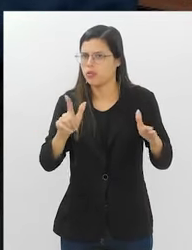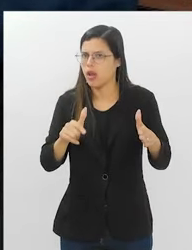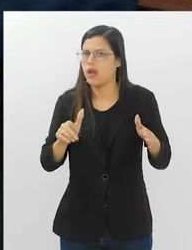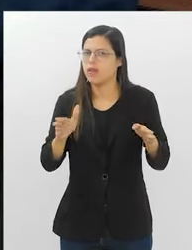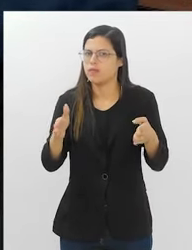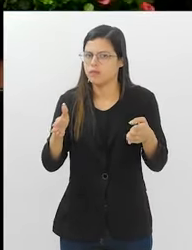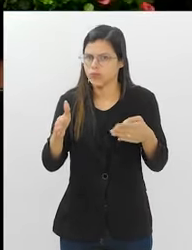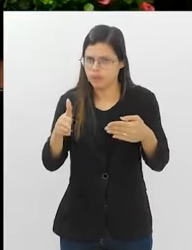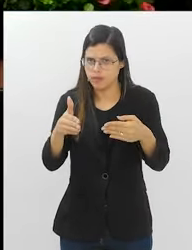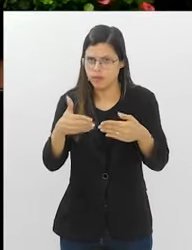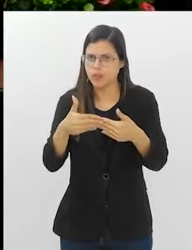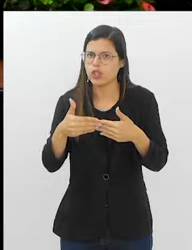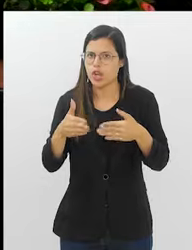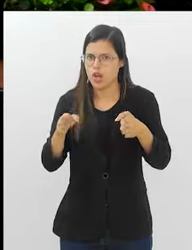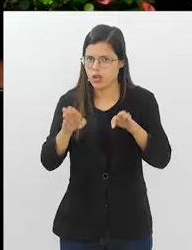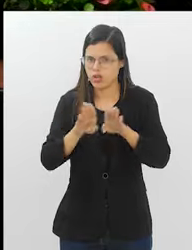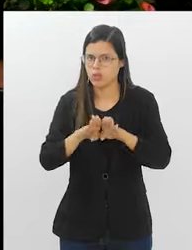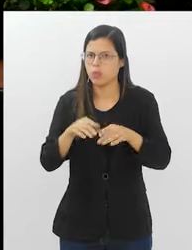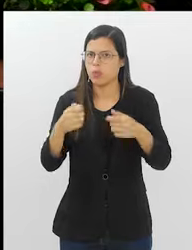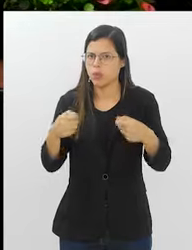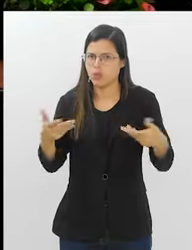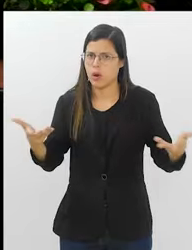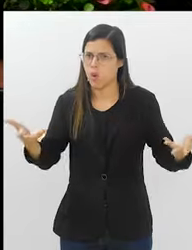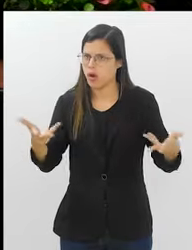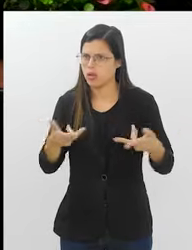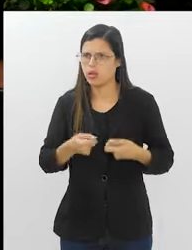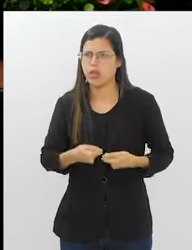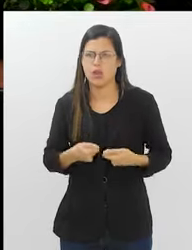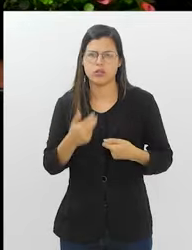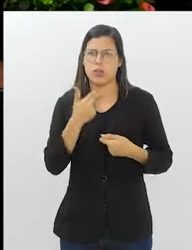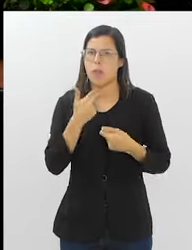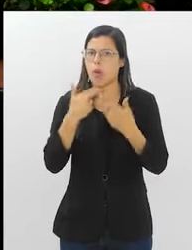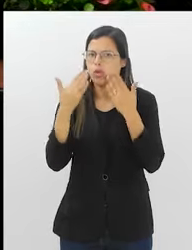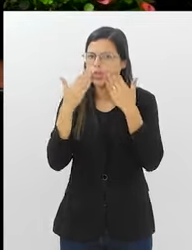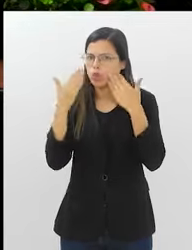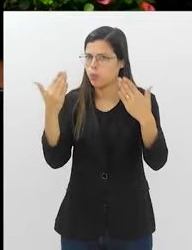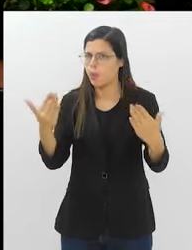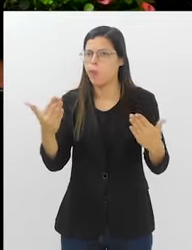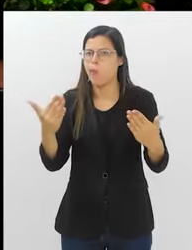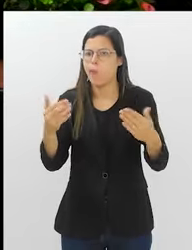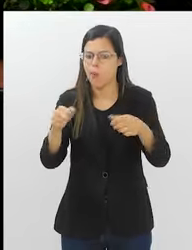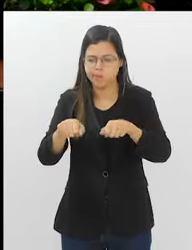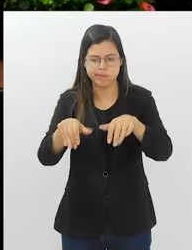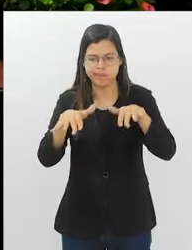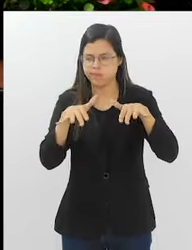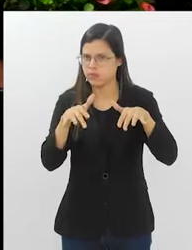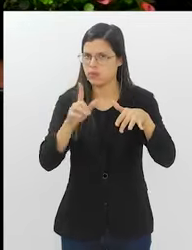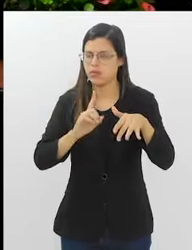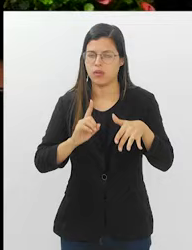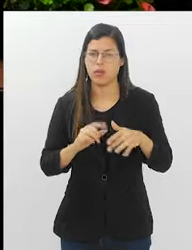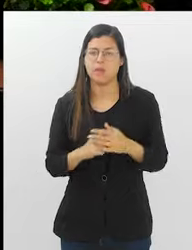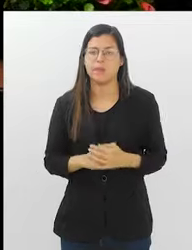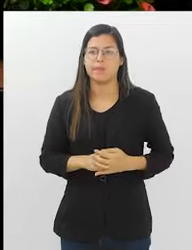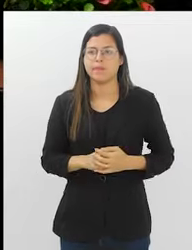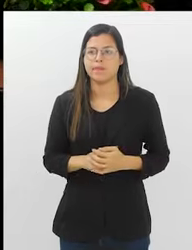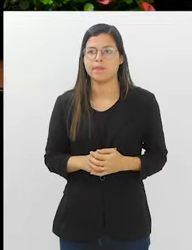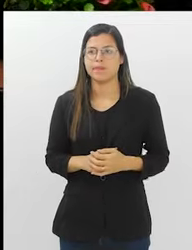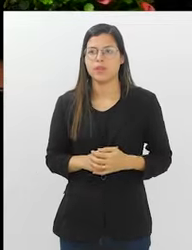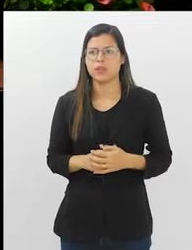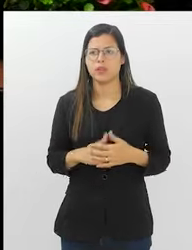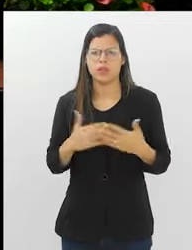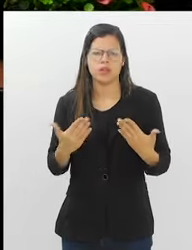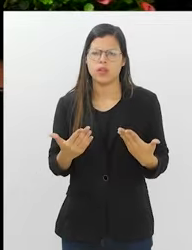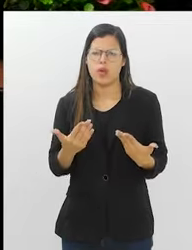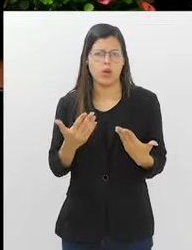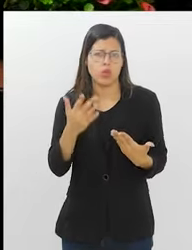uma qualificação, de uma qualidade. Então a gente não expõe publicamente a comunicação mediúnica.